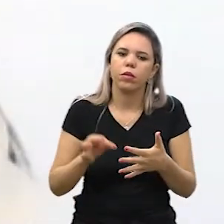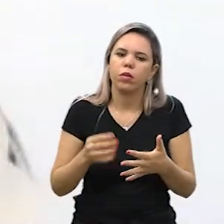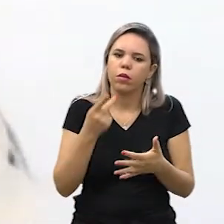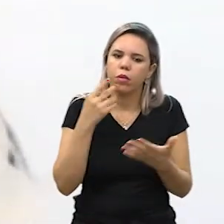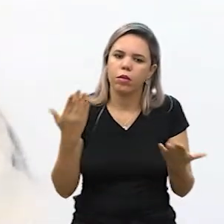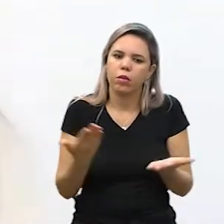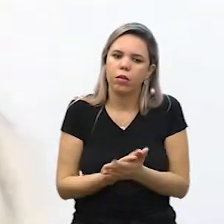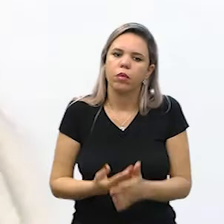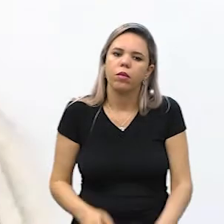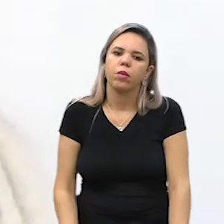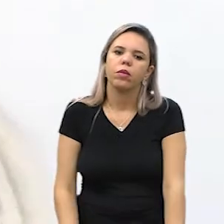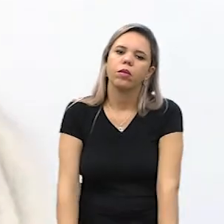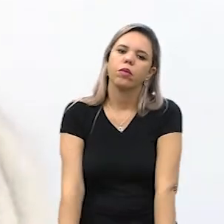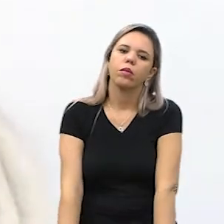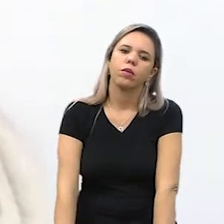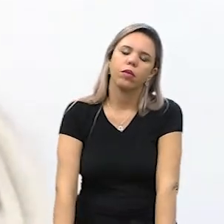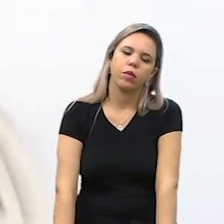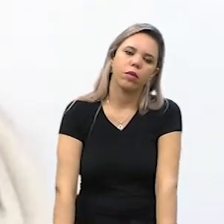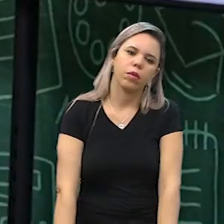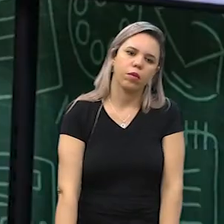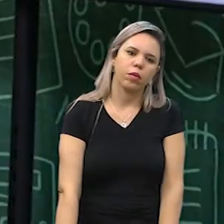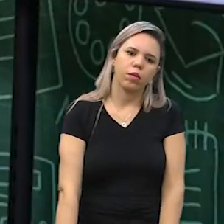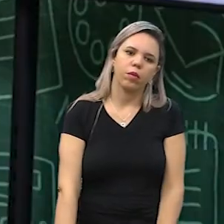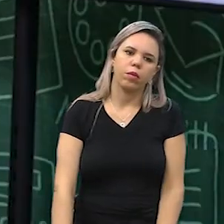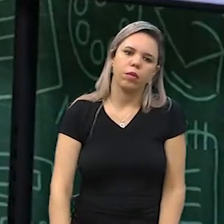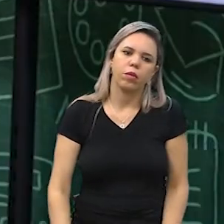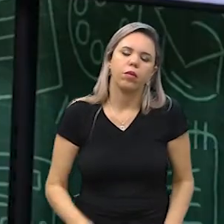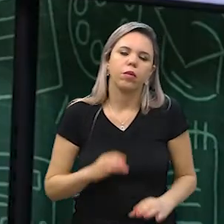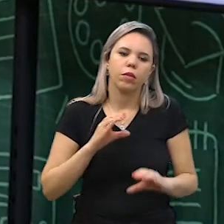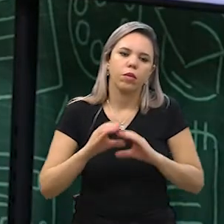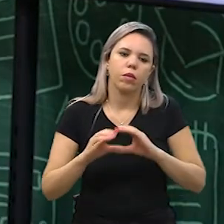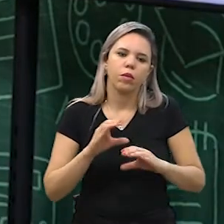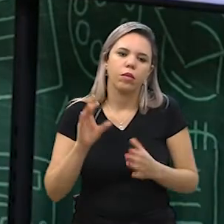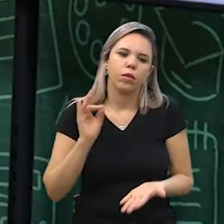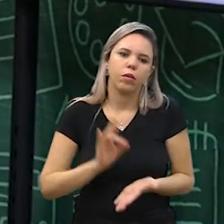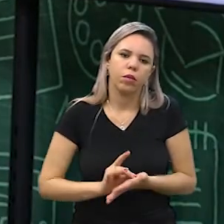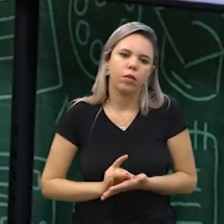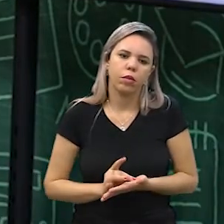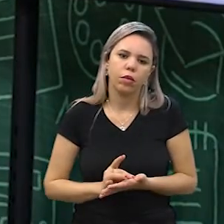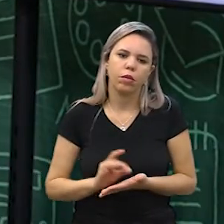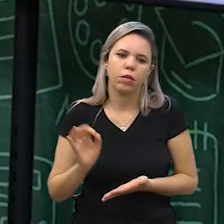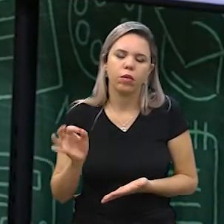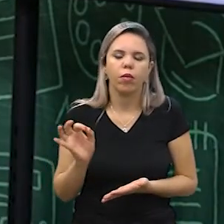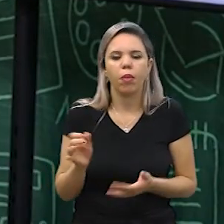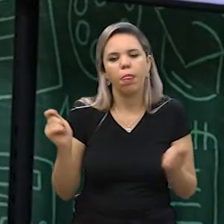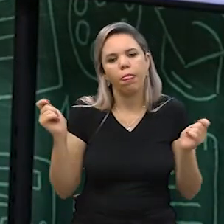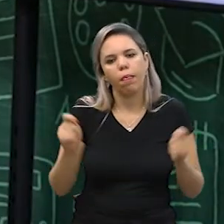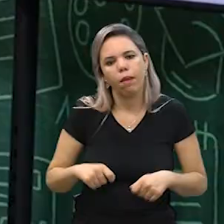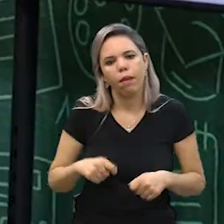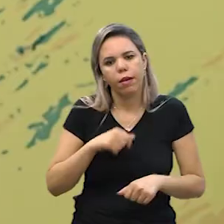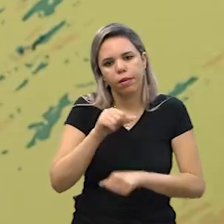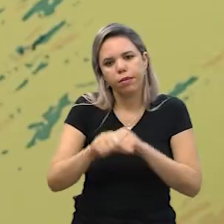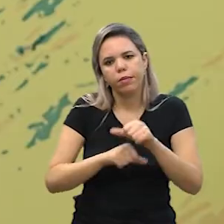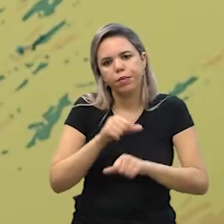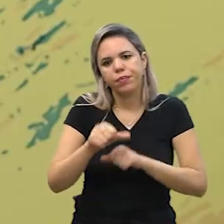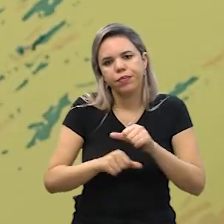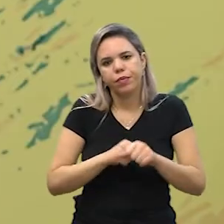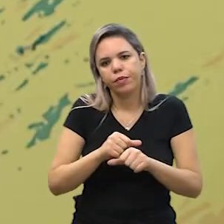falei até agora. E com uma comunicação efetiva, certamente é possível